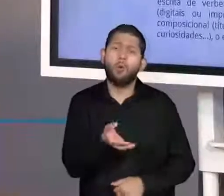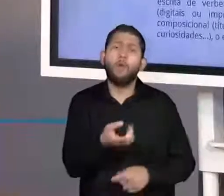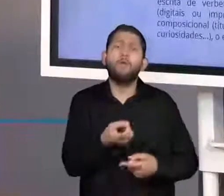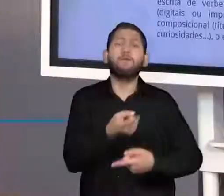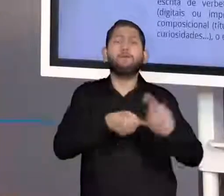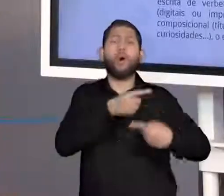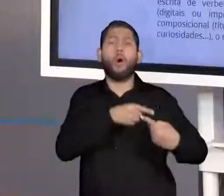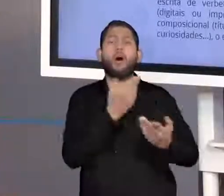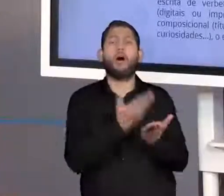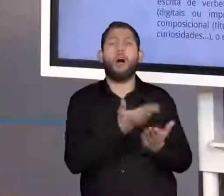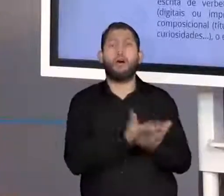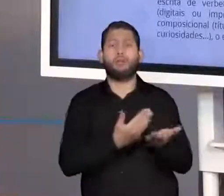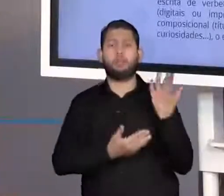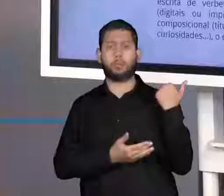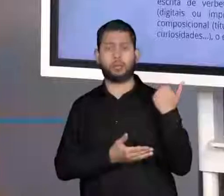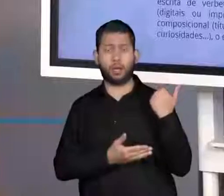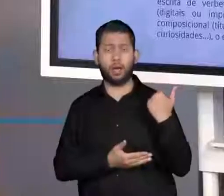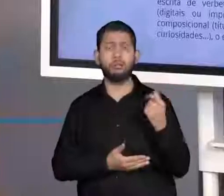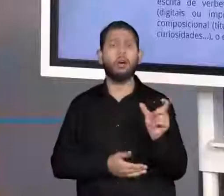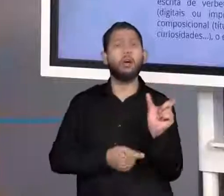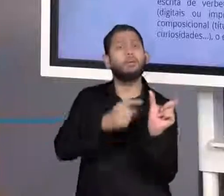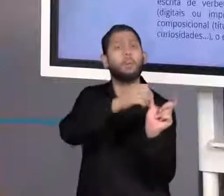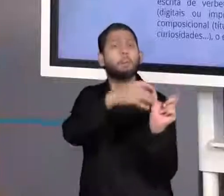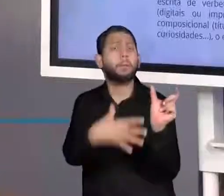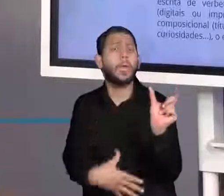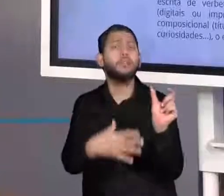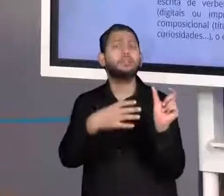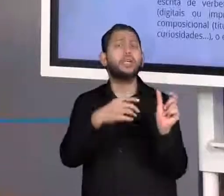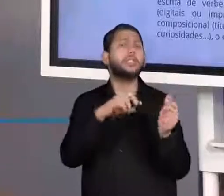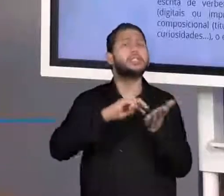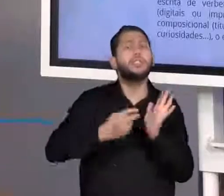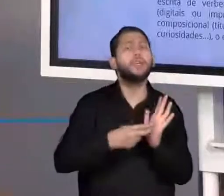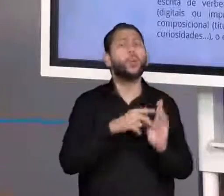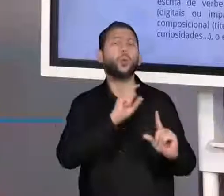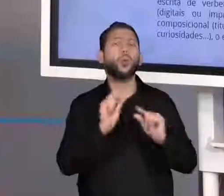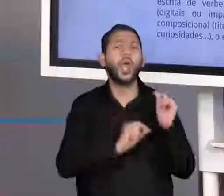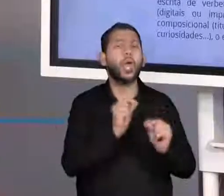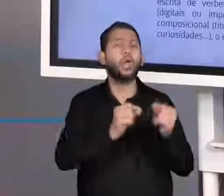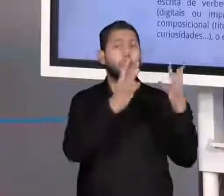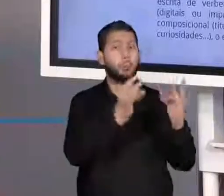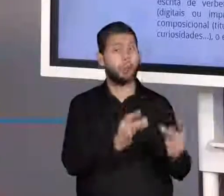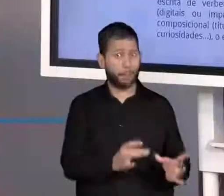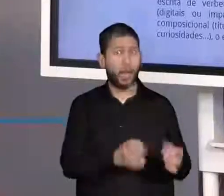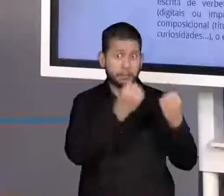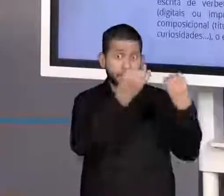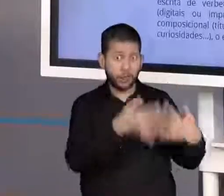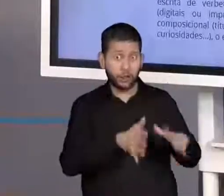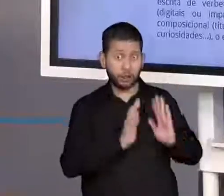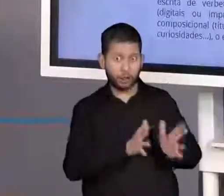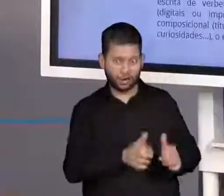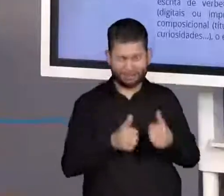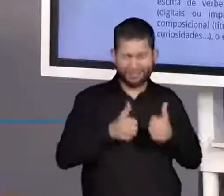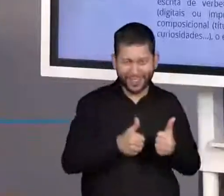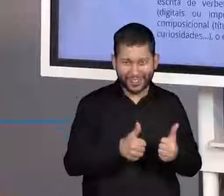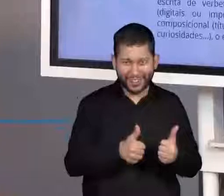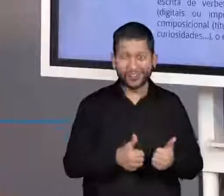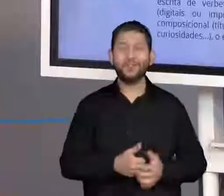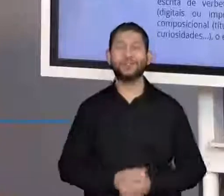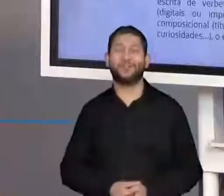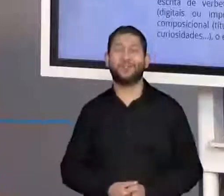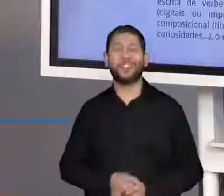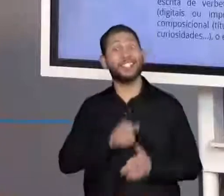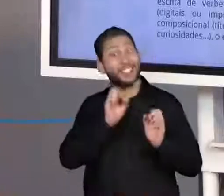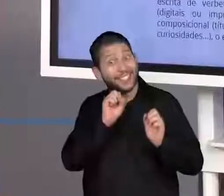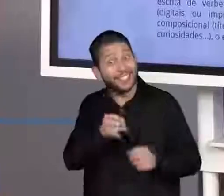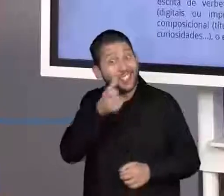assiste Conhecendo os verbetes. Muito bem, professor. Vamos descobrir o que é esse verbete? Que palavra